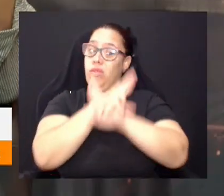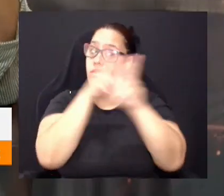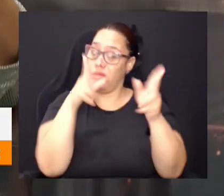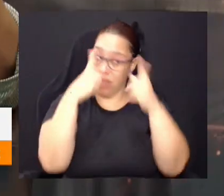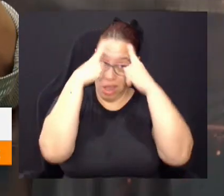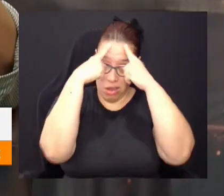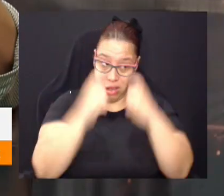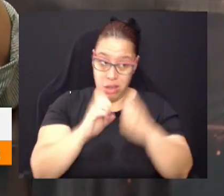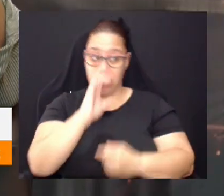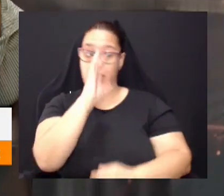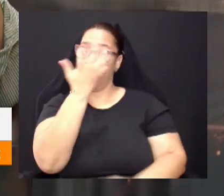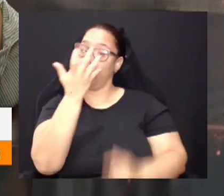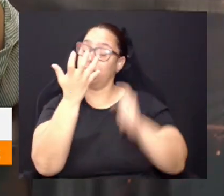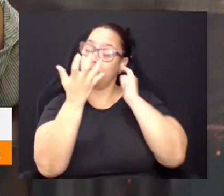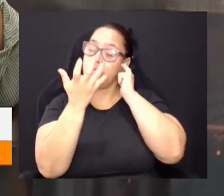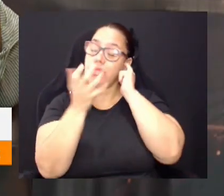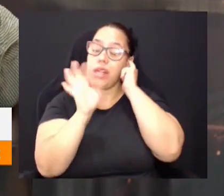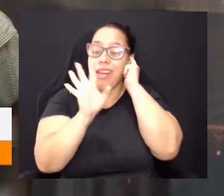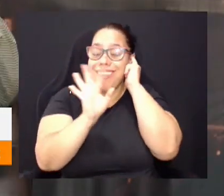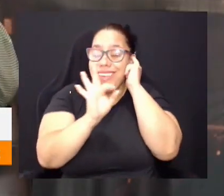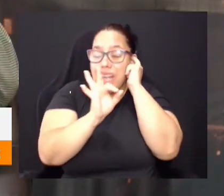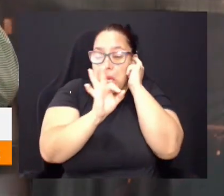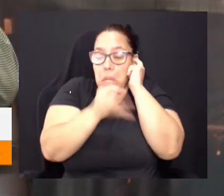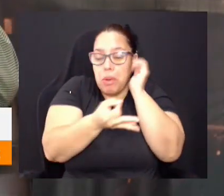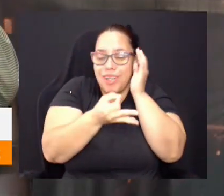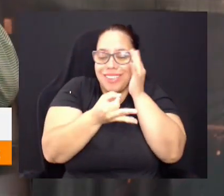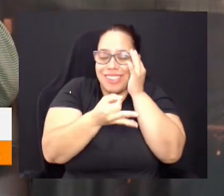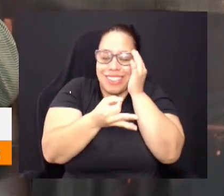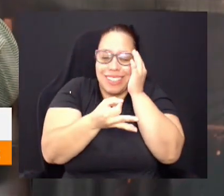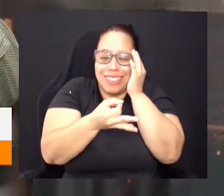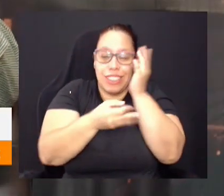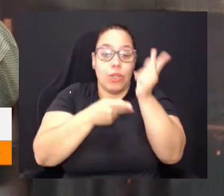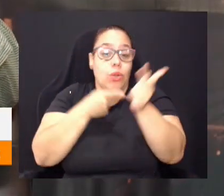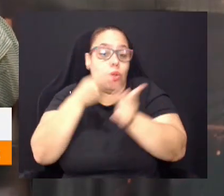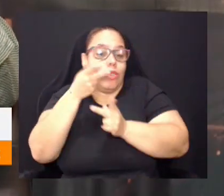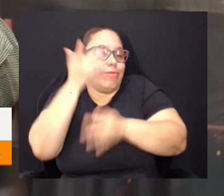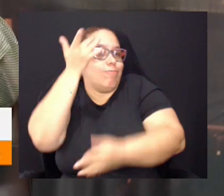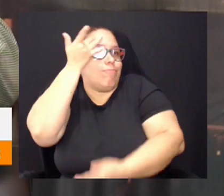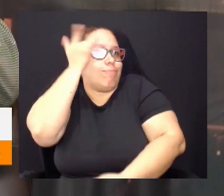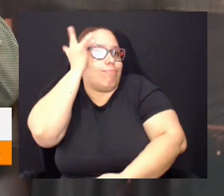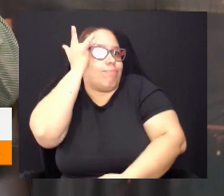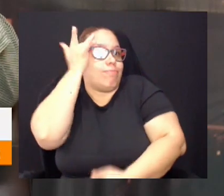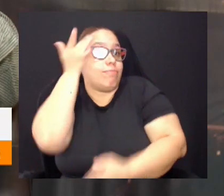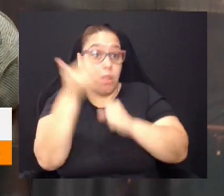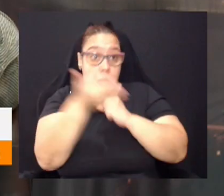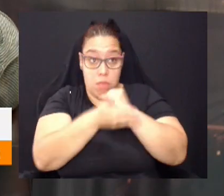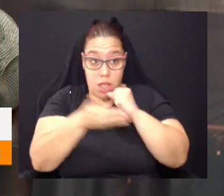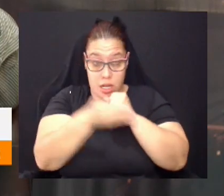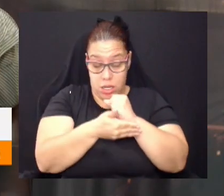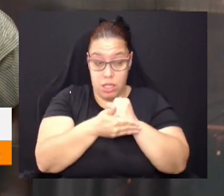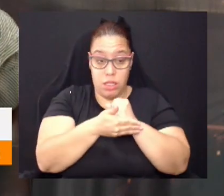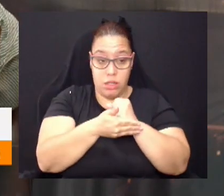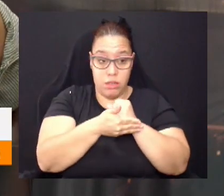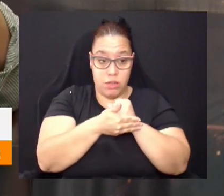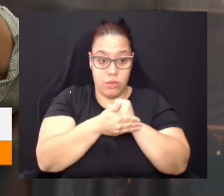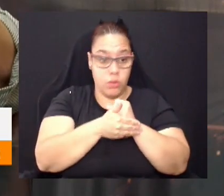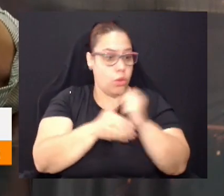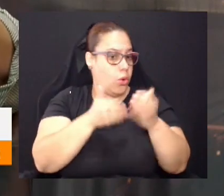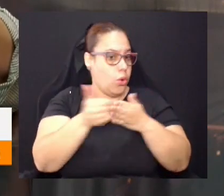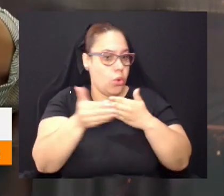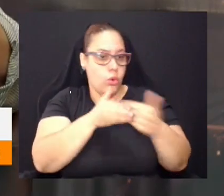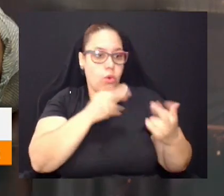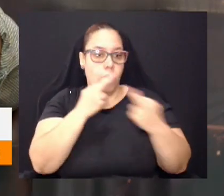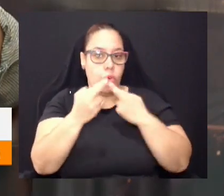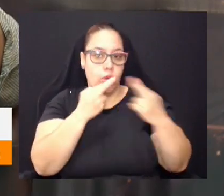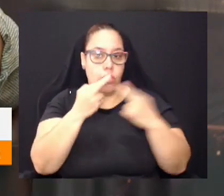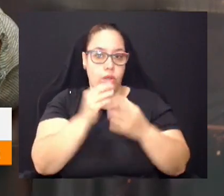vezes, são sutis, como você colocou, né? Acho que tem uma questão básica que aí vale para qualquer relação, que é uma de